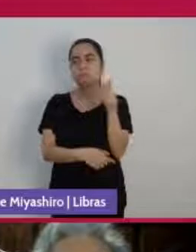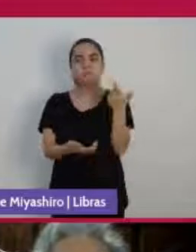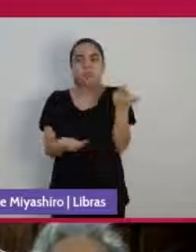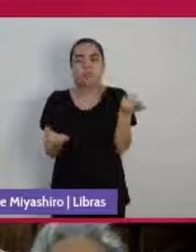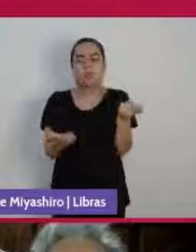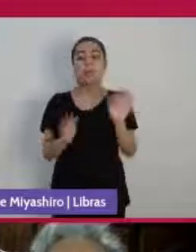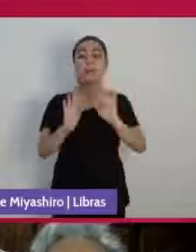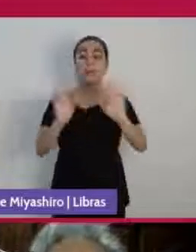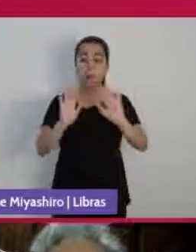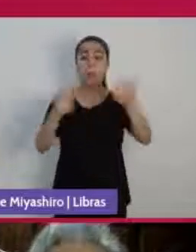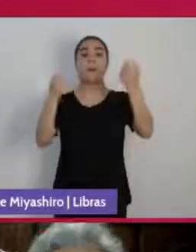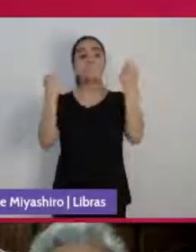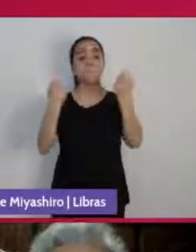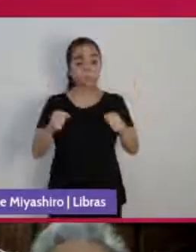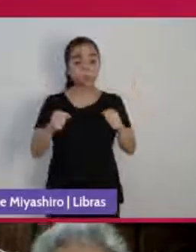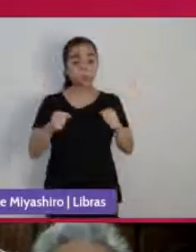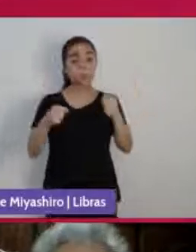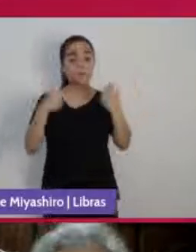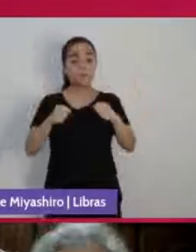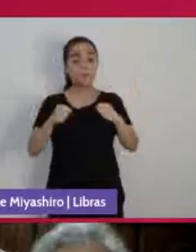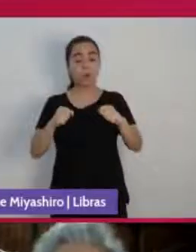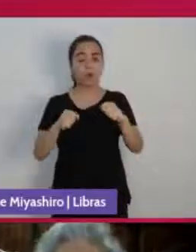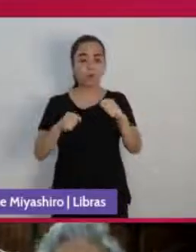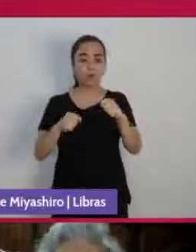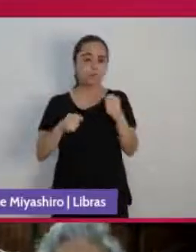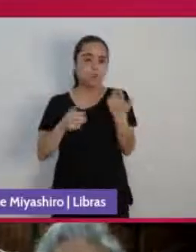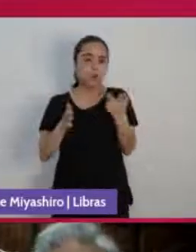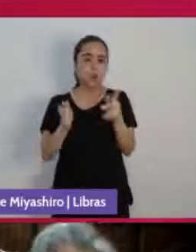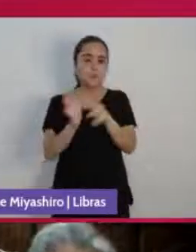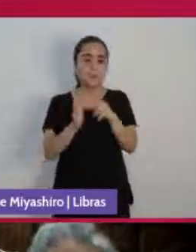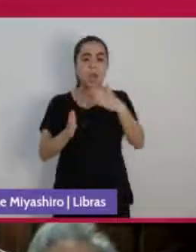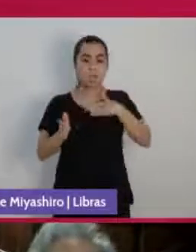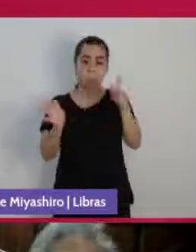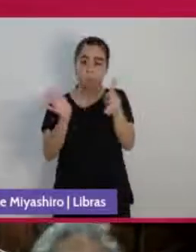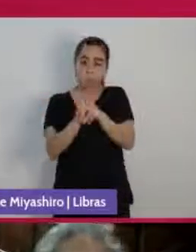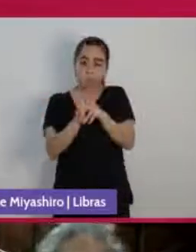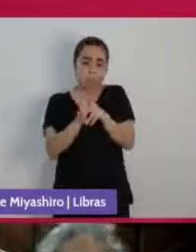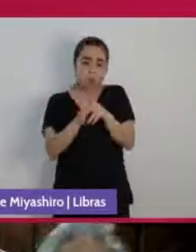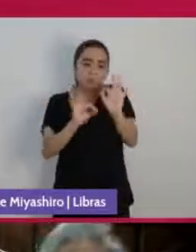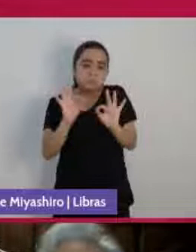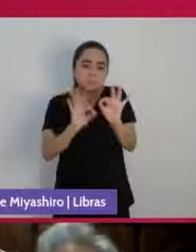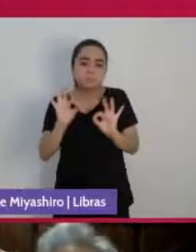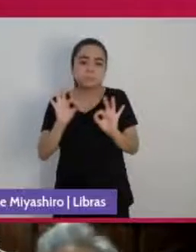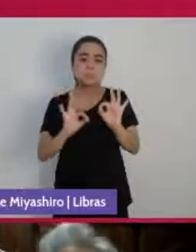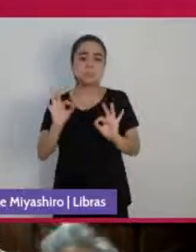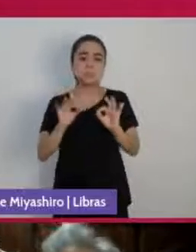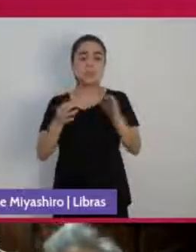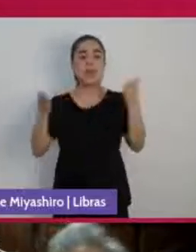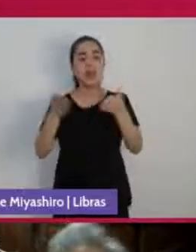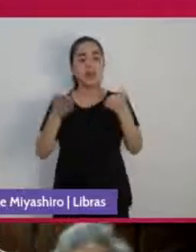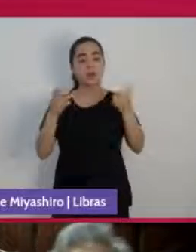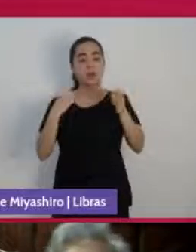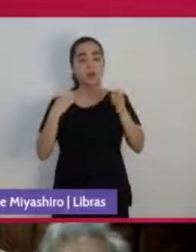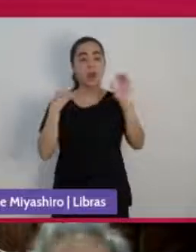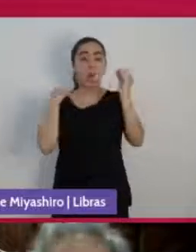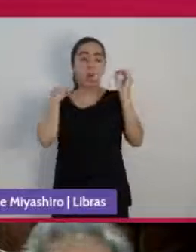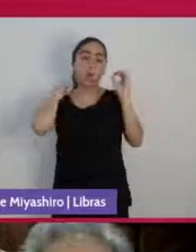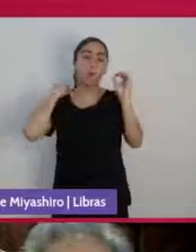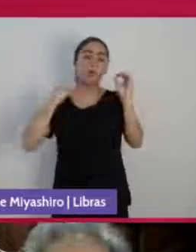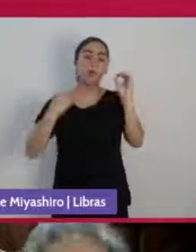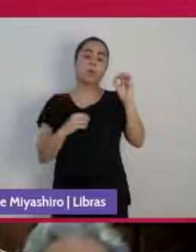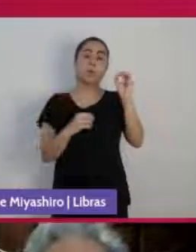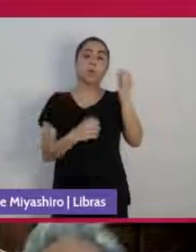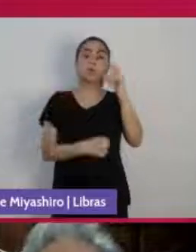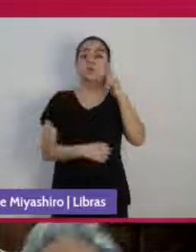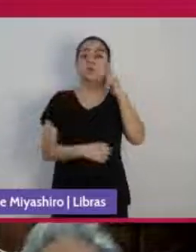pode dar o nosso jeitinho para conseguir. Agora, outubro rosa, bota uma bexiga rosa na